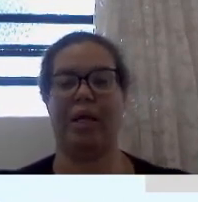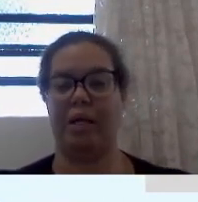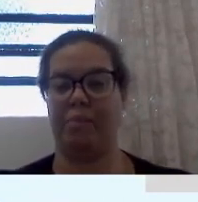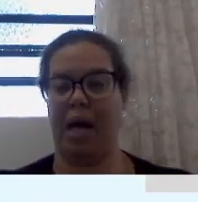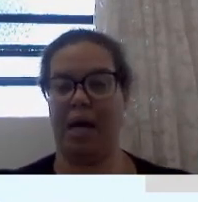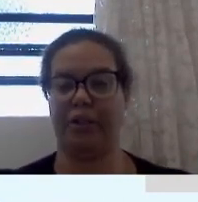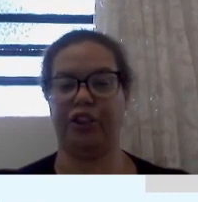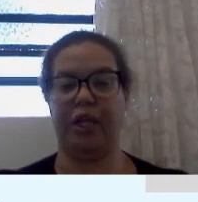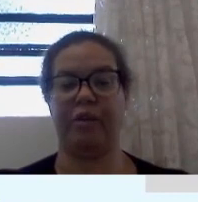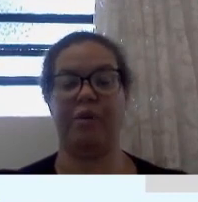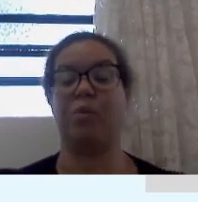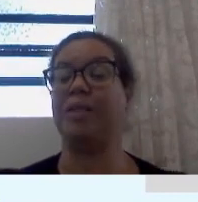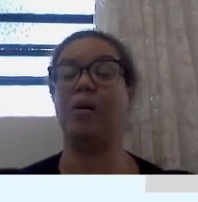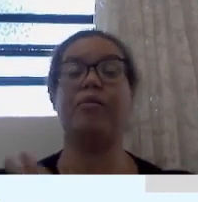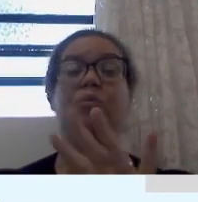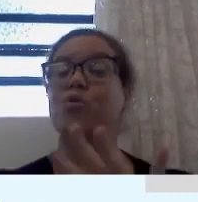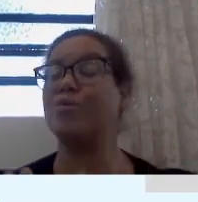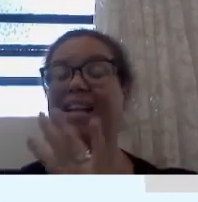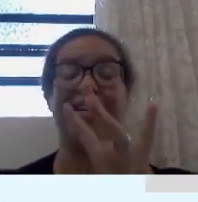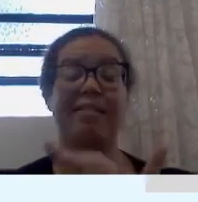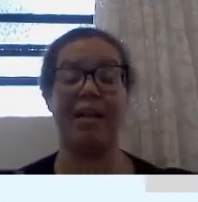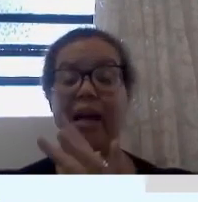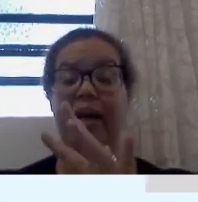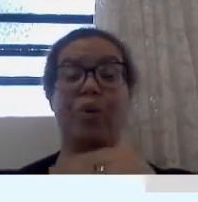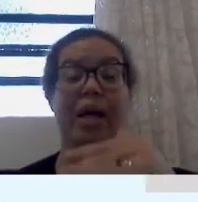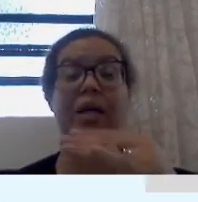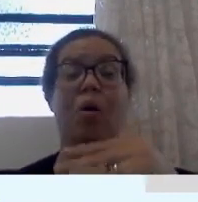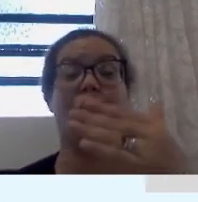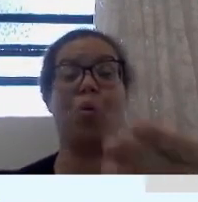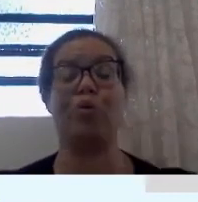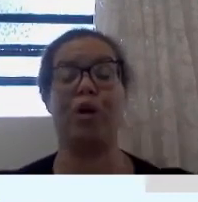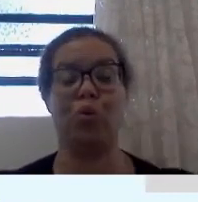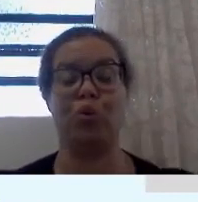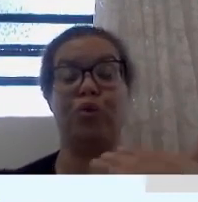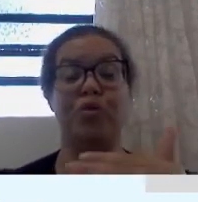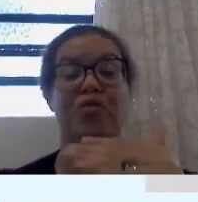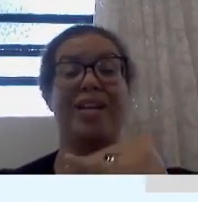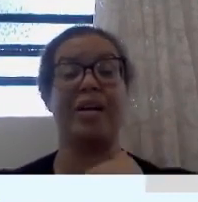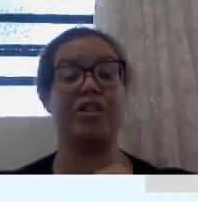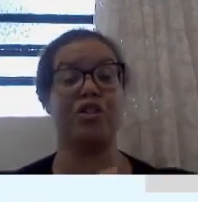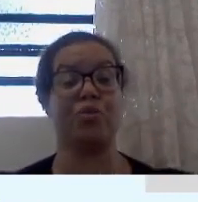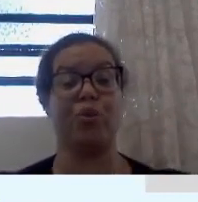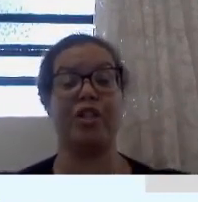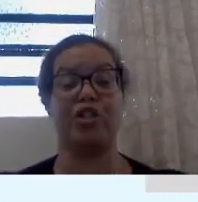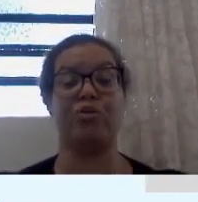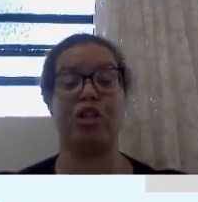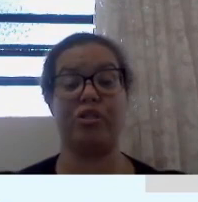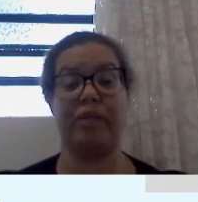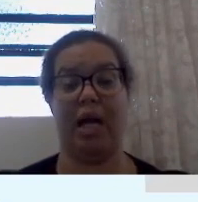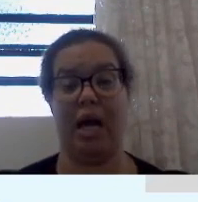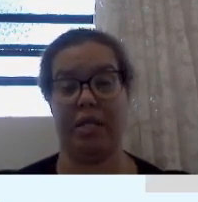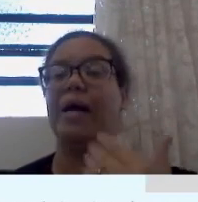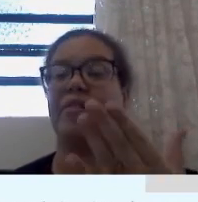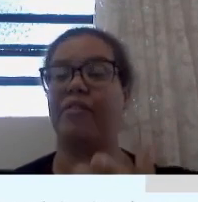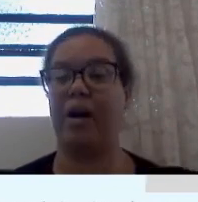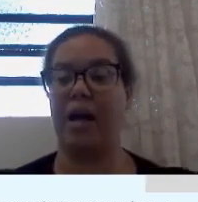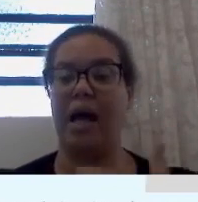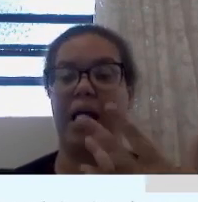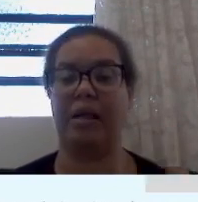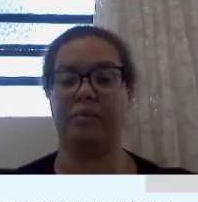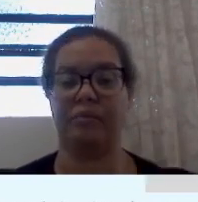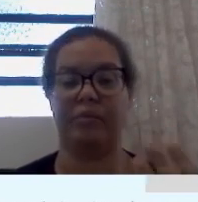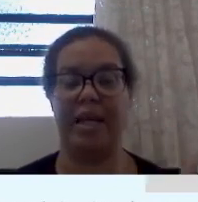uma outra imagem. Não vamos nos atentar ao que é o conteúdo, vamos ver o registro de atividade. Aí